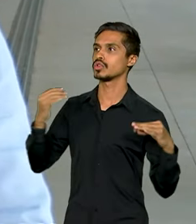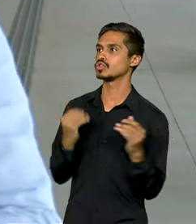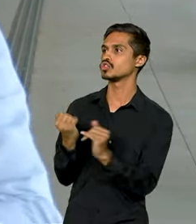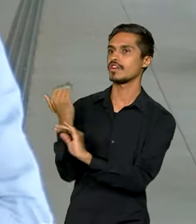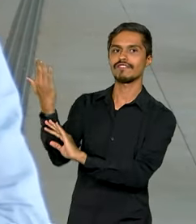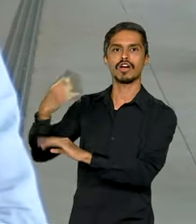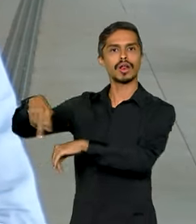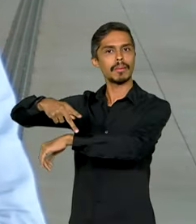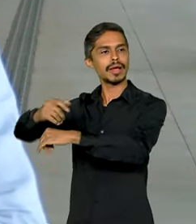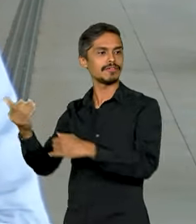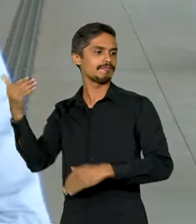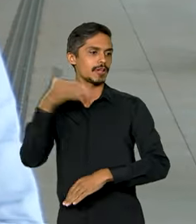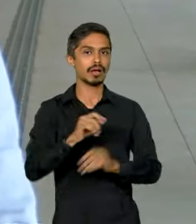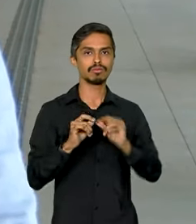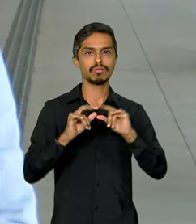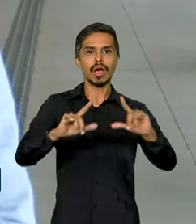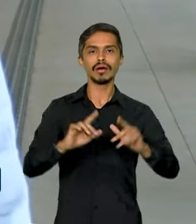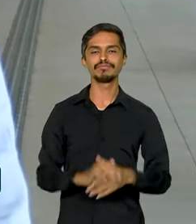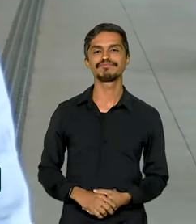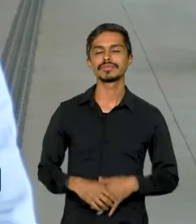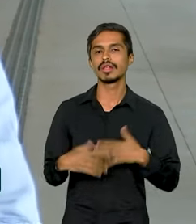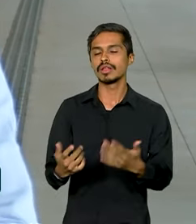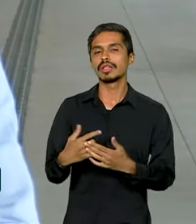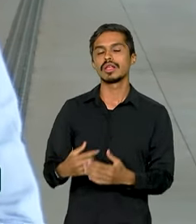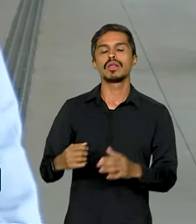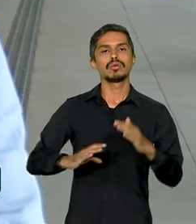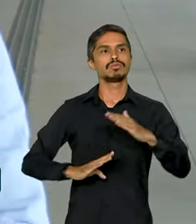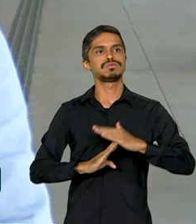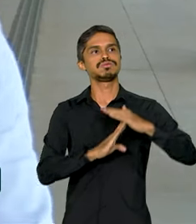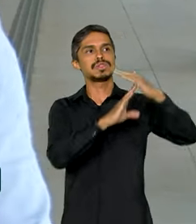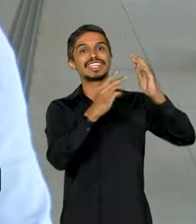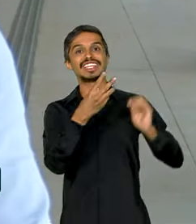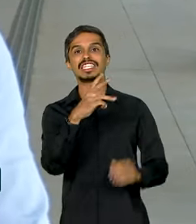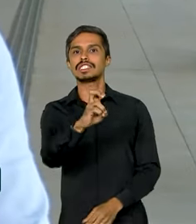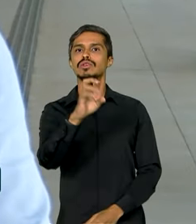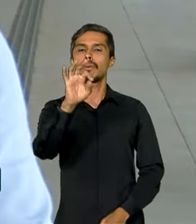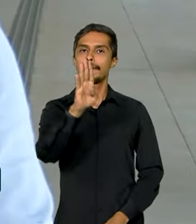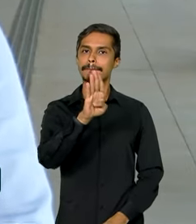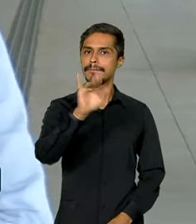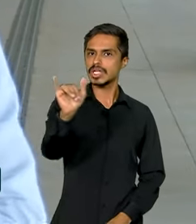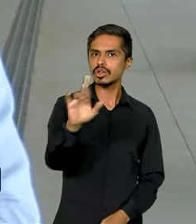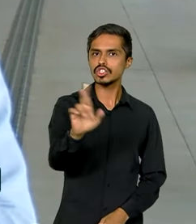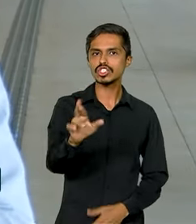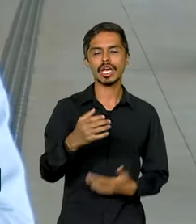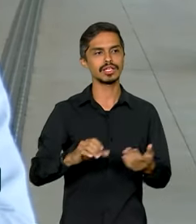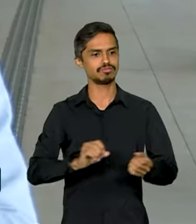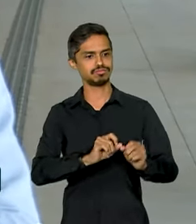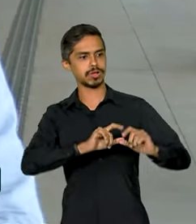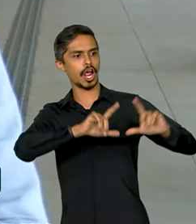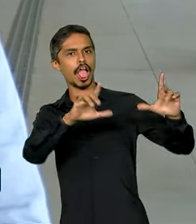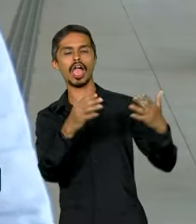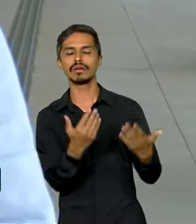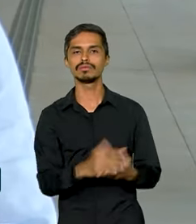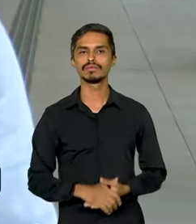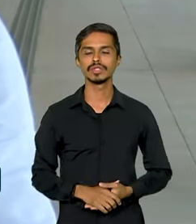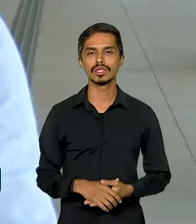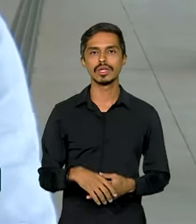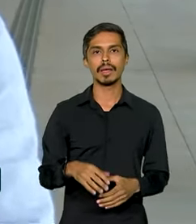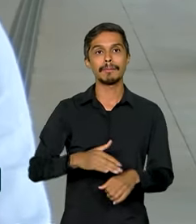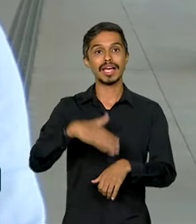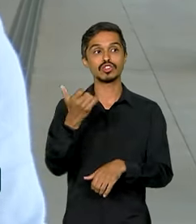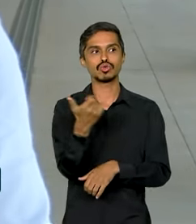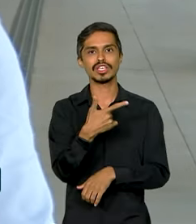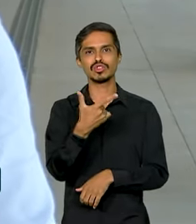crescer. No ano passado, o país registrou o recorde de 35 bilhões de reais, valores que superam